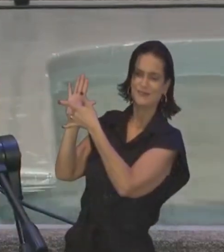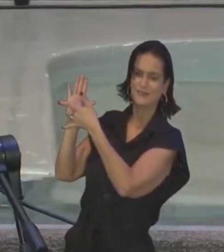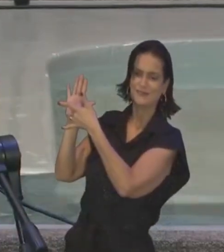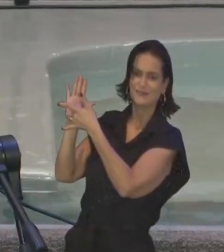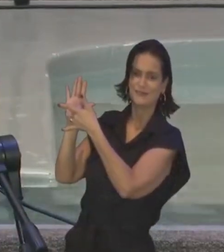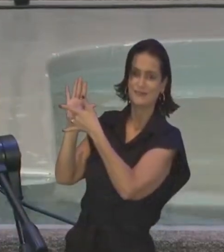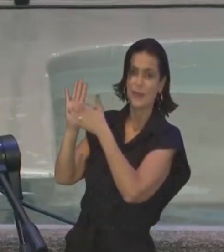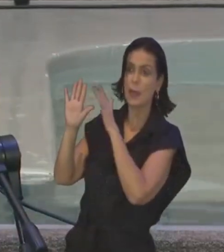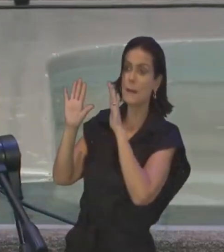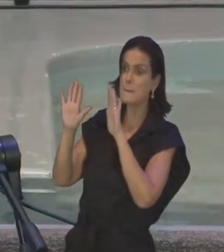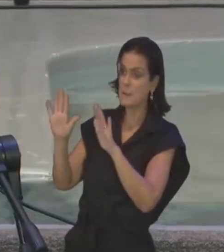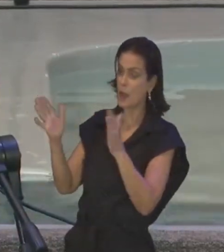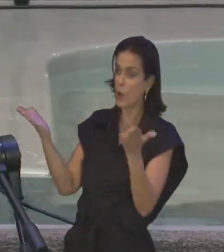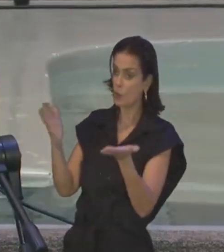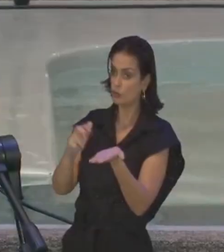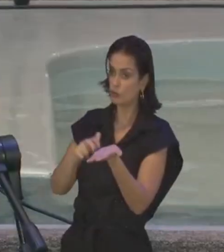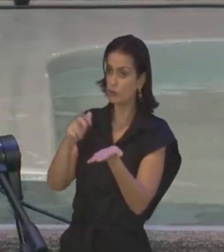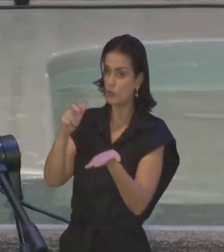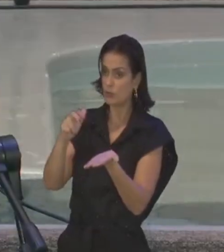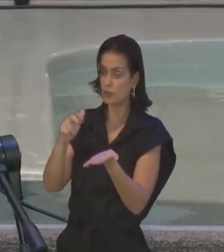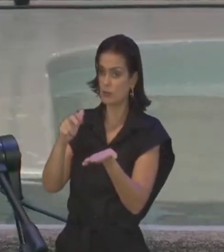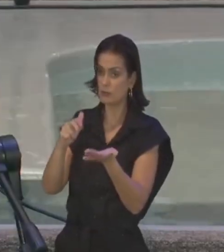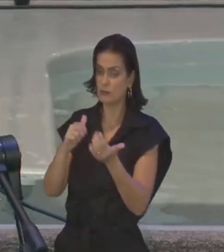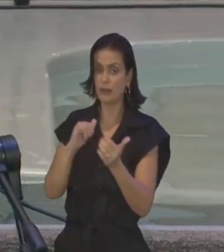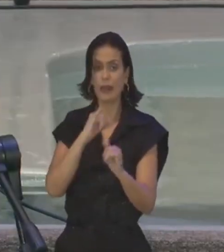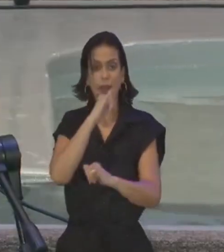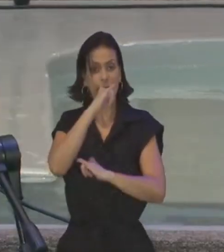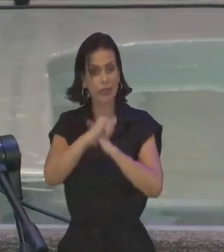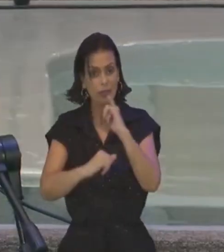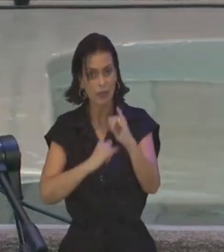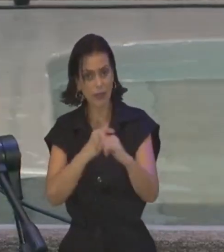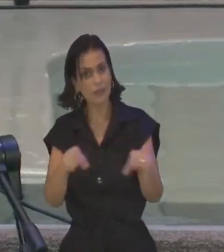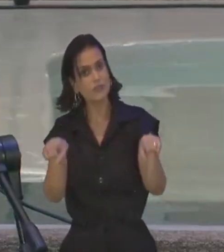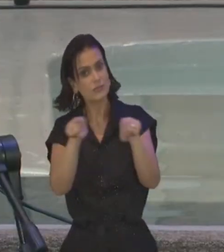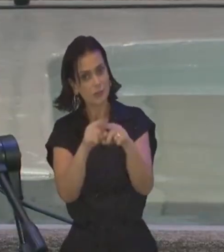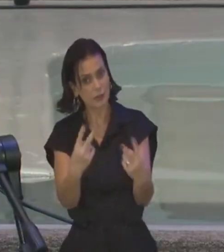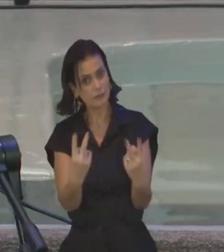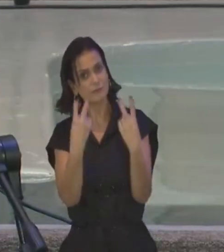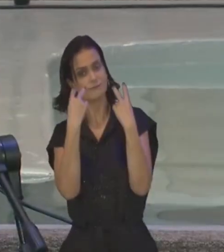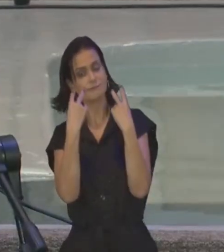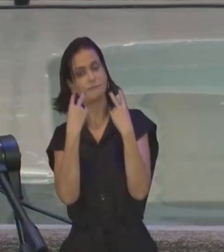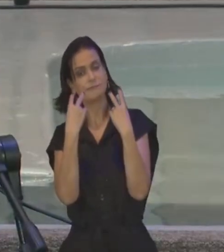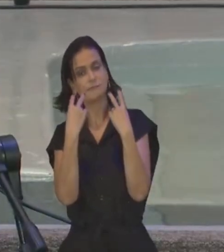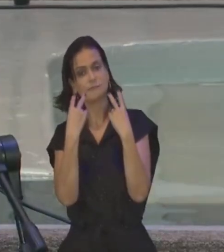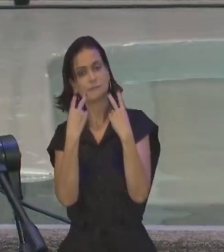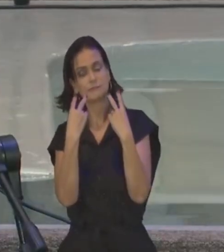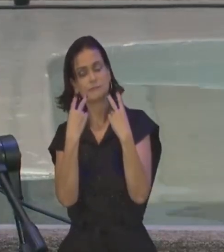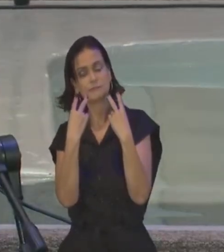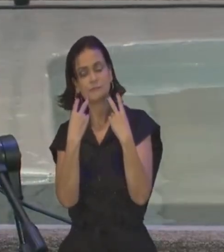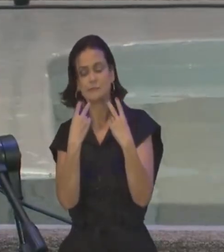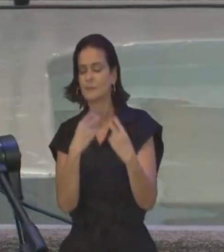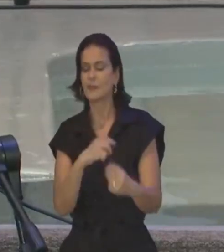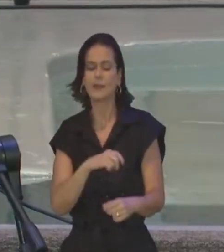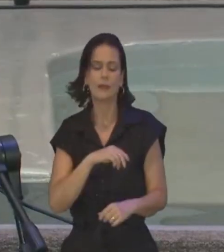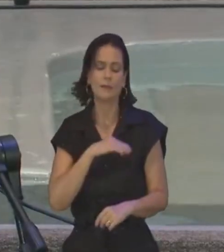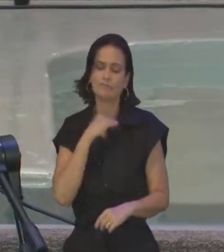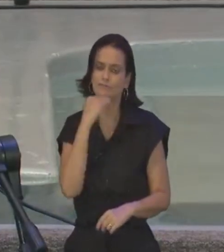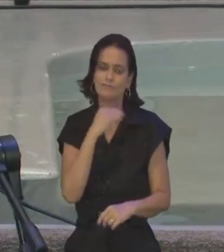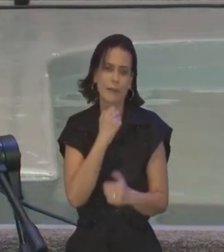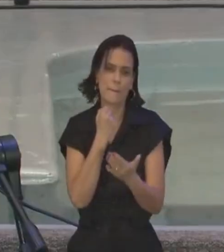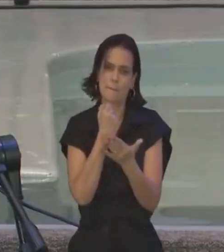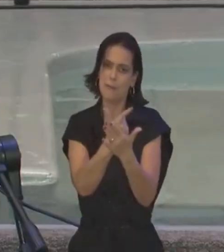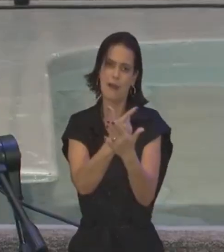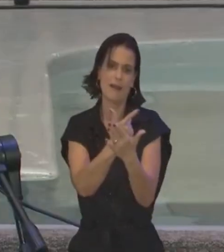Mas você que aqui está nesta manhã, você que nos acompanha pela internet, não há como pagar, da